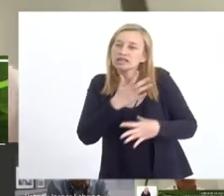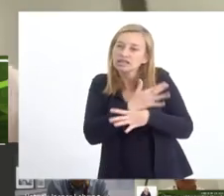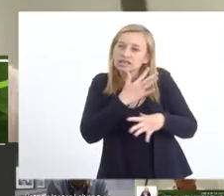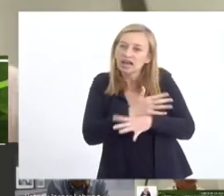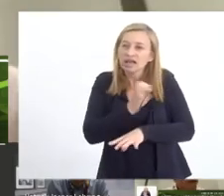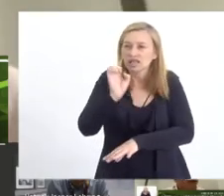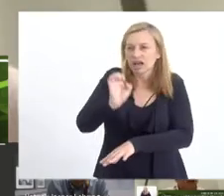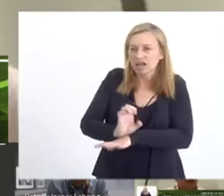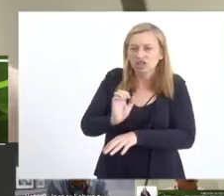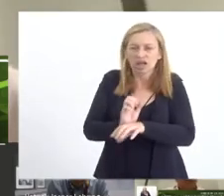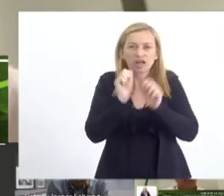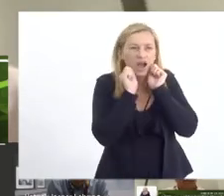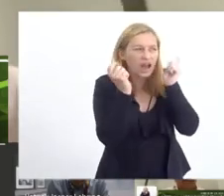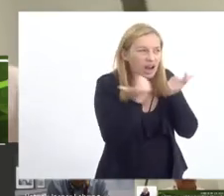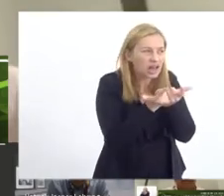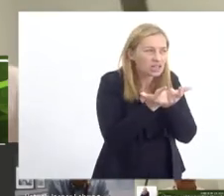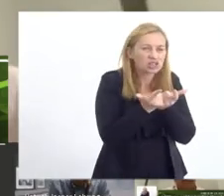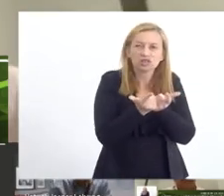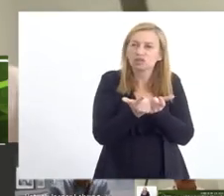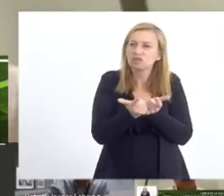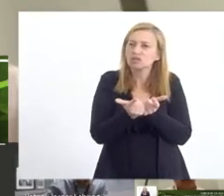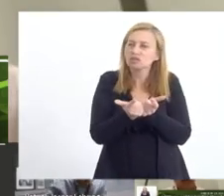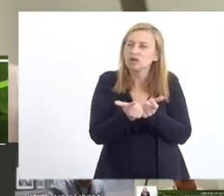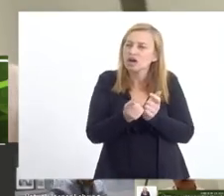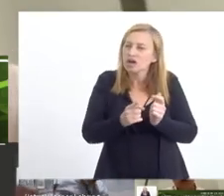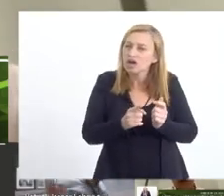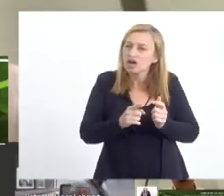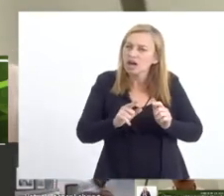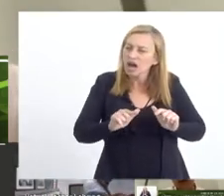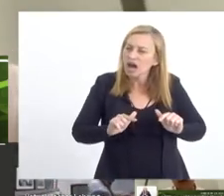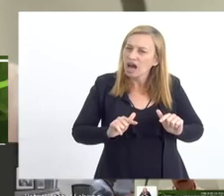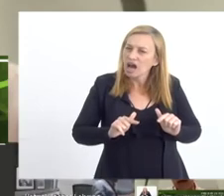a LERJ, foi tão proativa e fez de uma forma tão